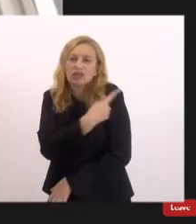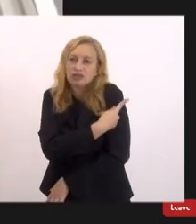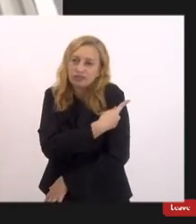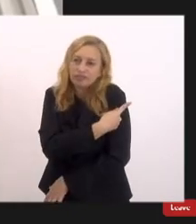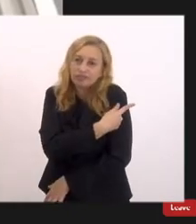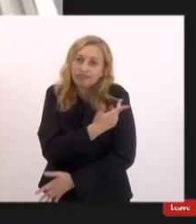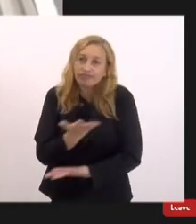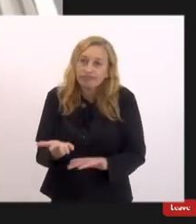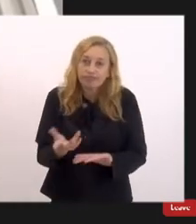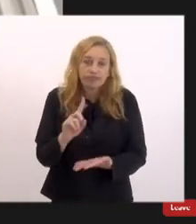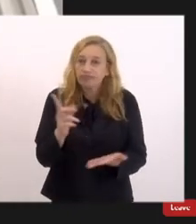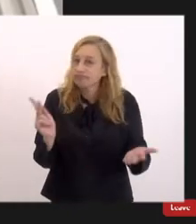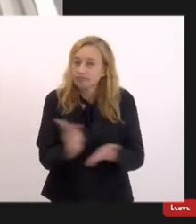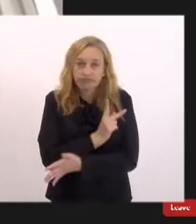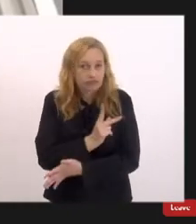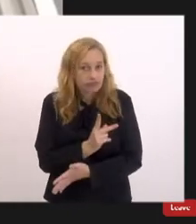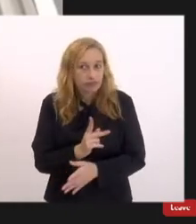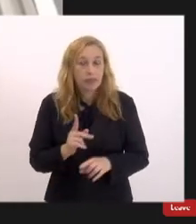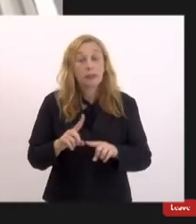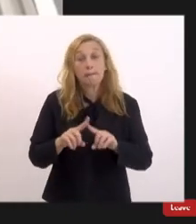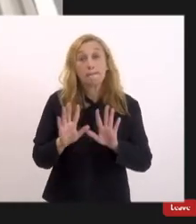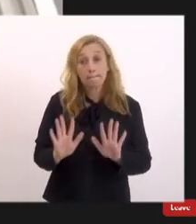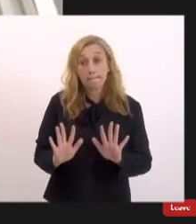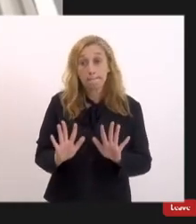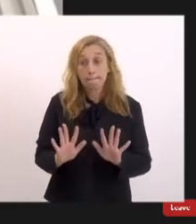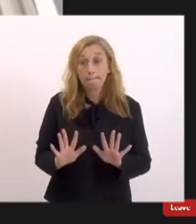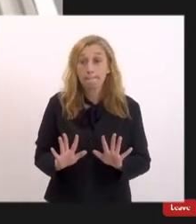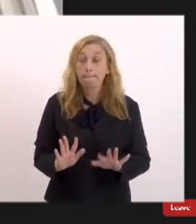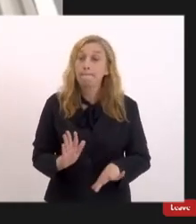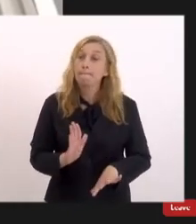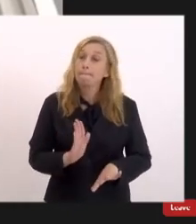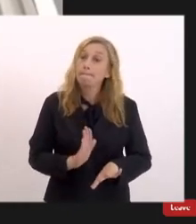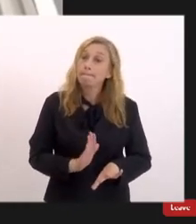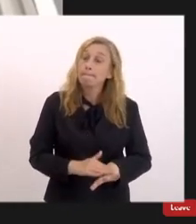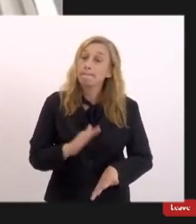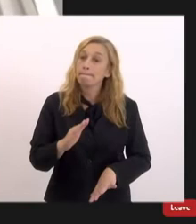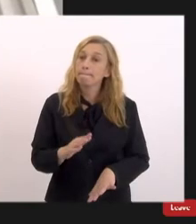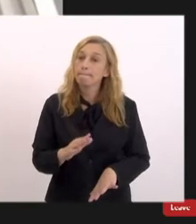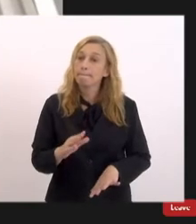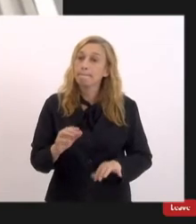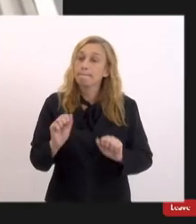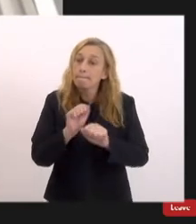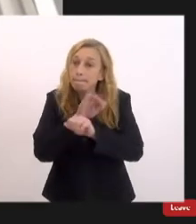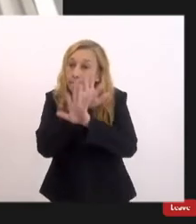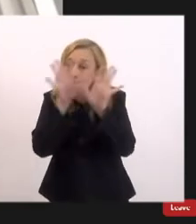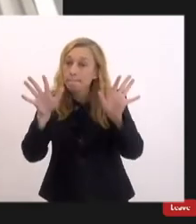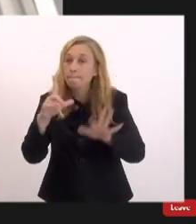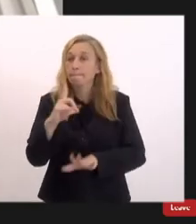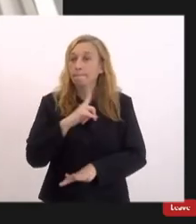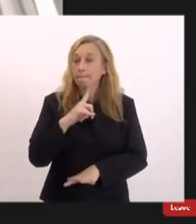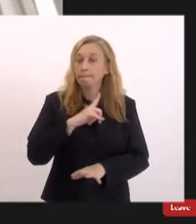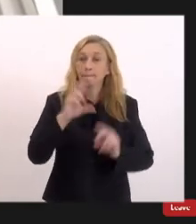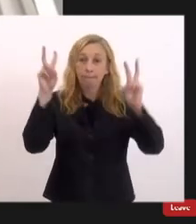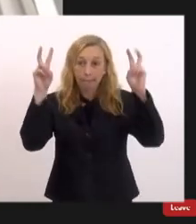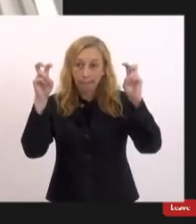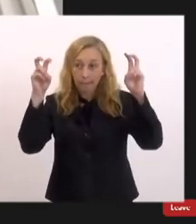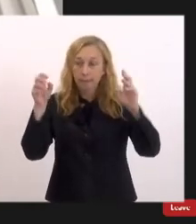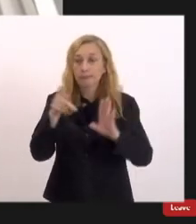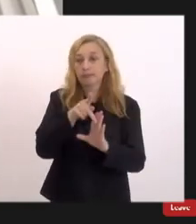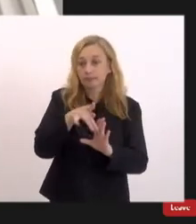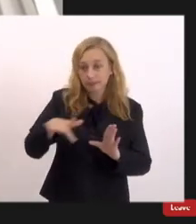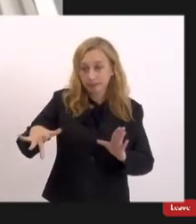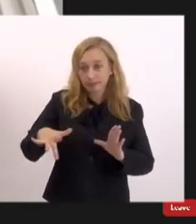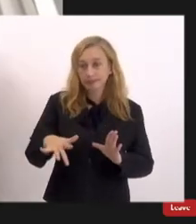que não deveria estar acontecendo. Então, quanto mais luz a gente tiver sobre essa questão dos